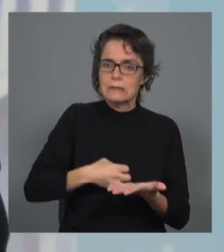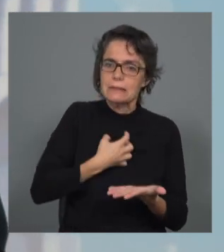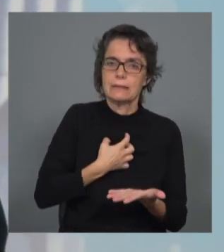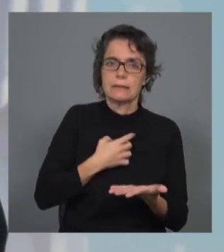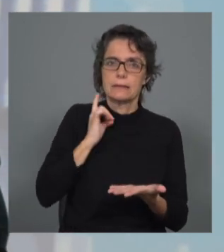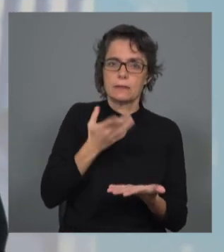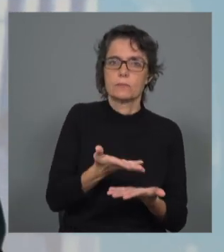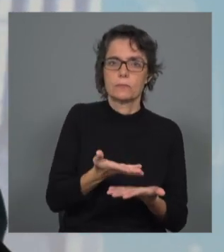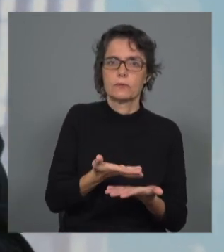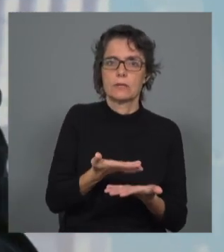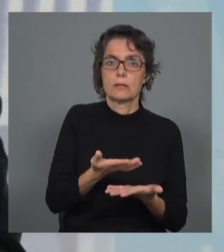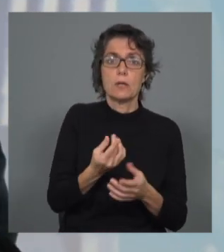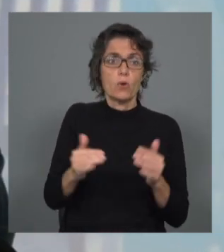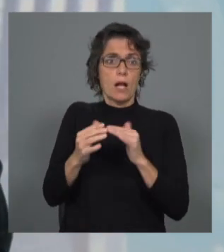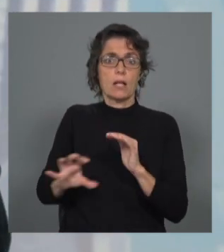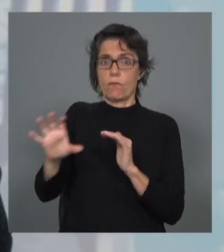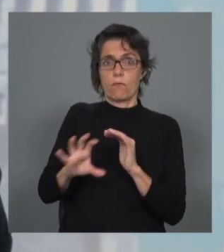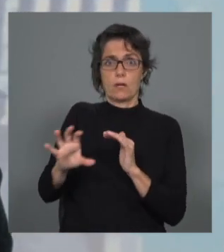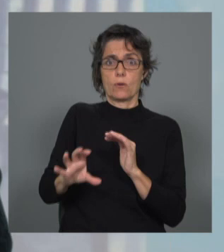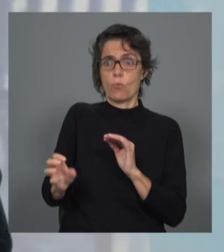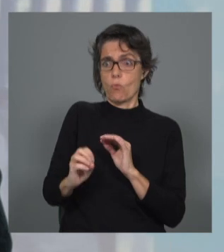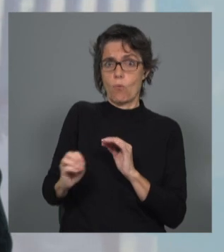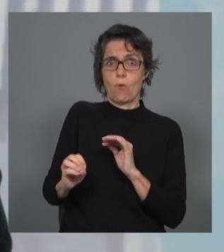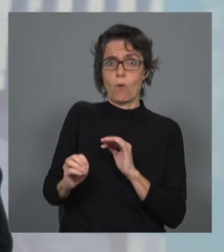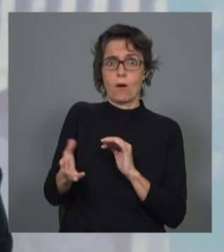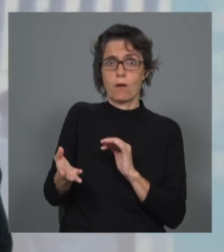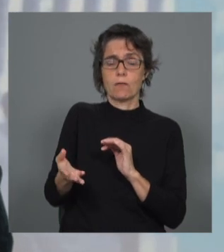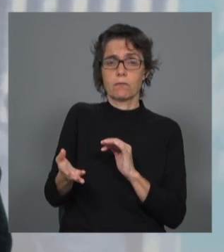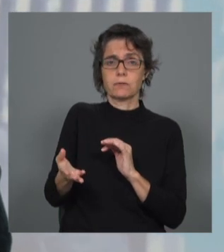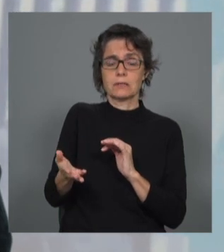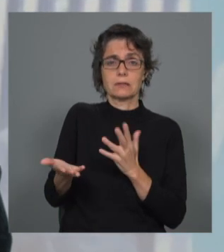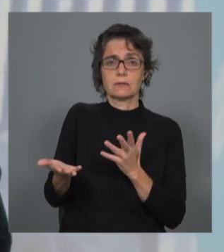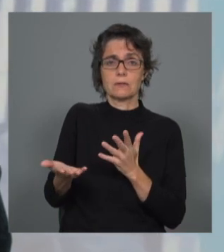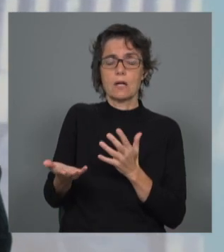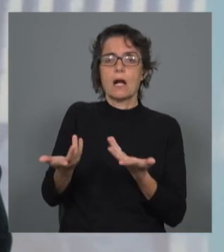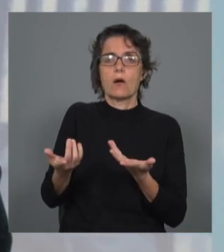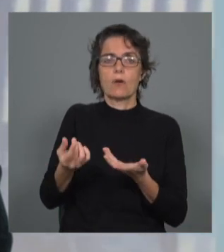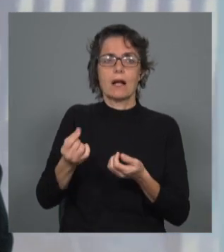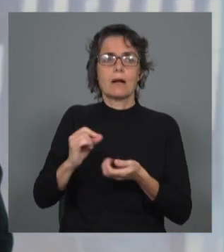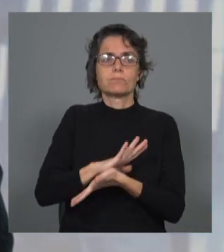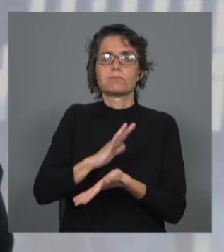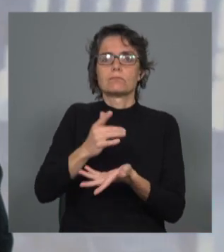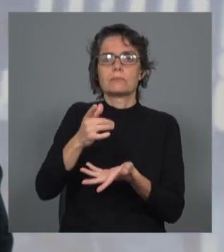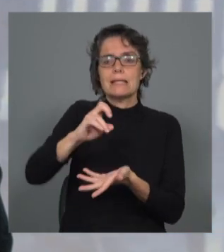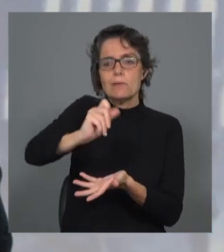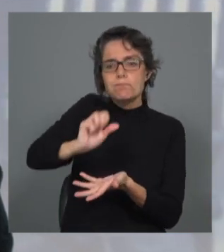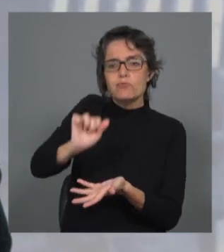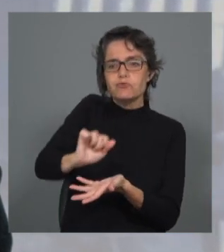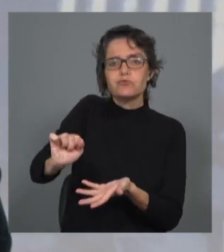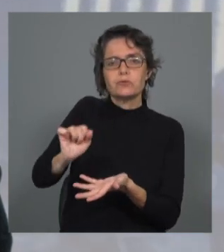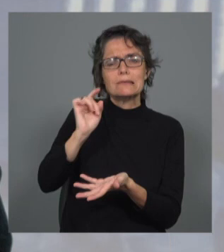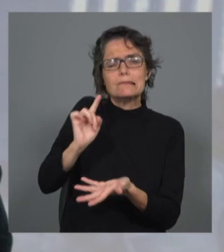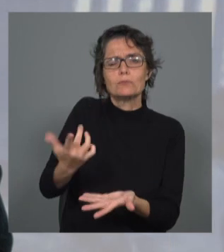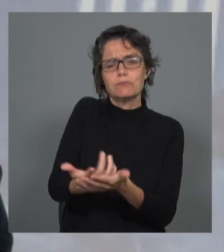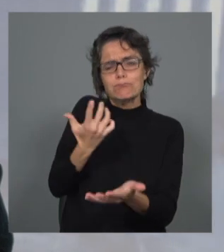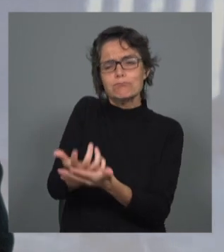não tiveram em termos nacionais, porque obviamente é insubstituível o papel da imprensa regional. Até para saber